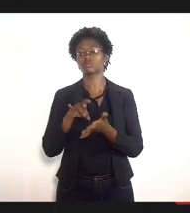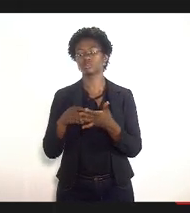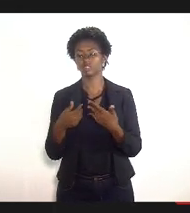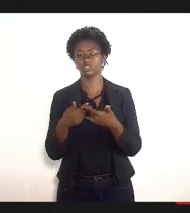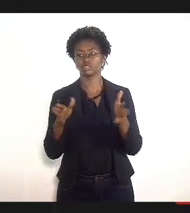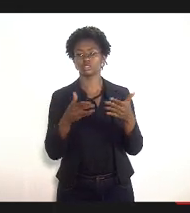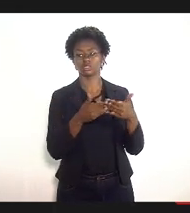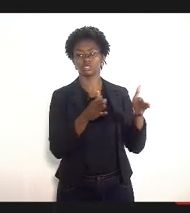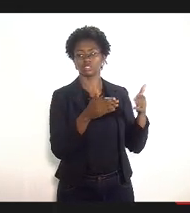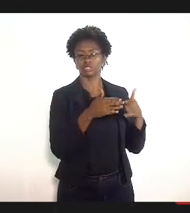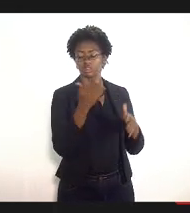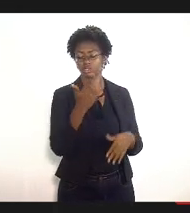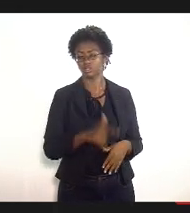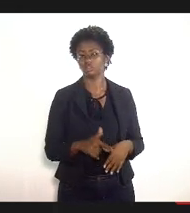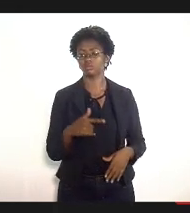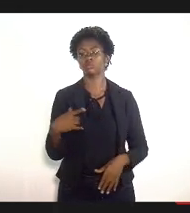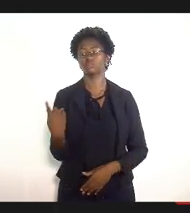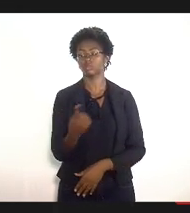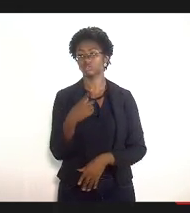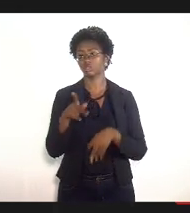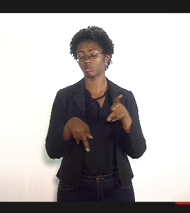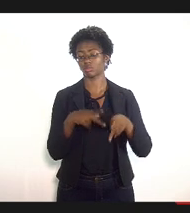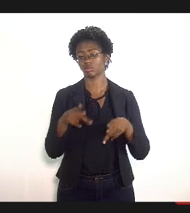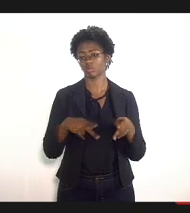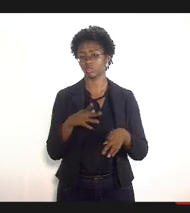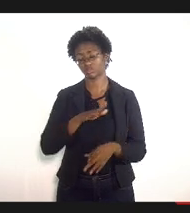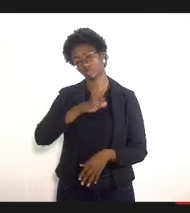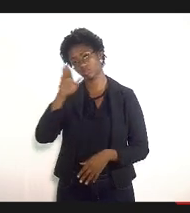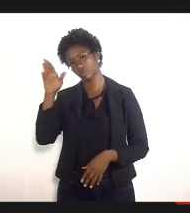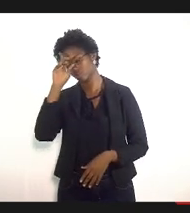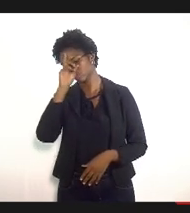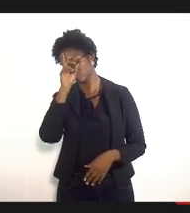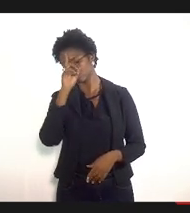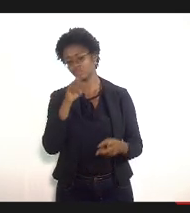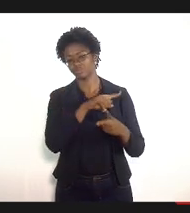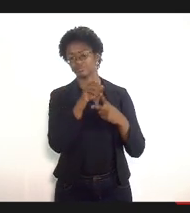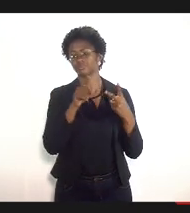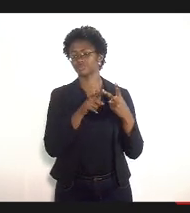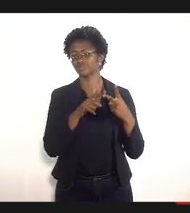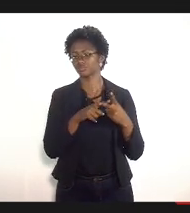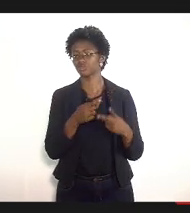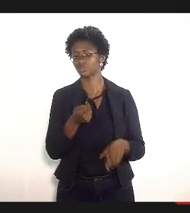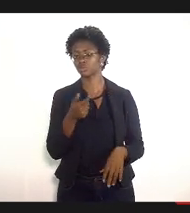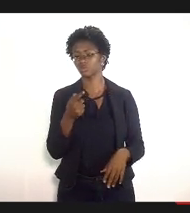população possa ser atendida. O segundo foco, para mim, é um pouco do que a